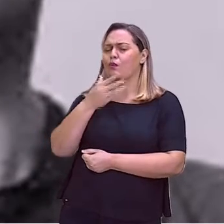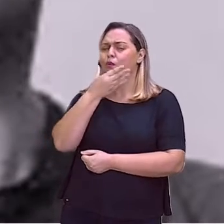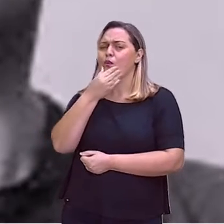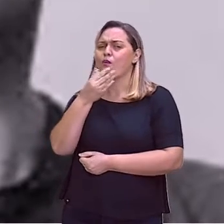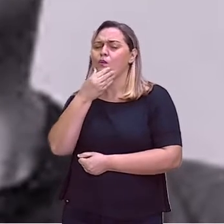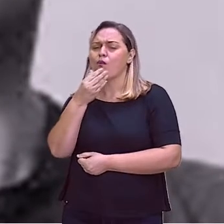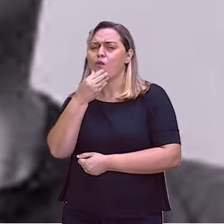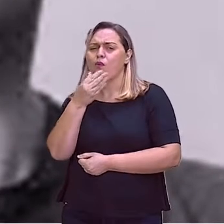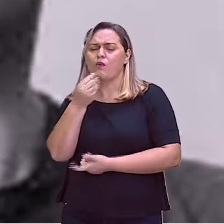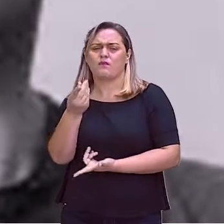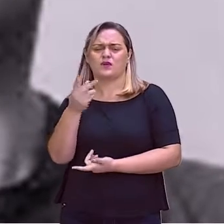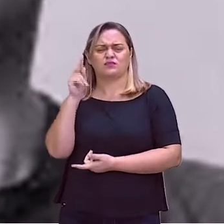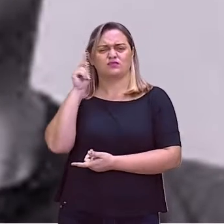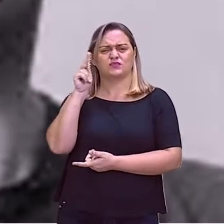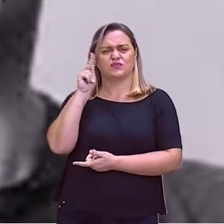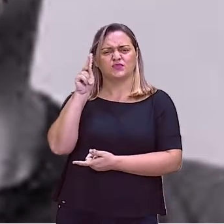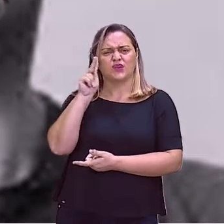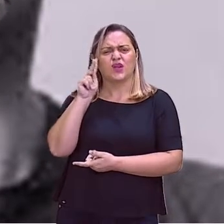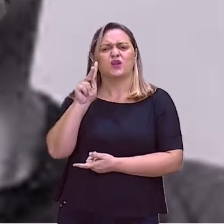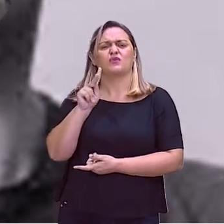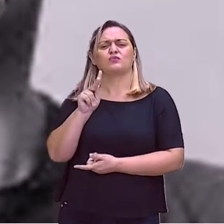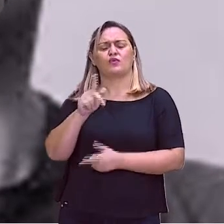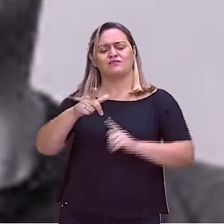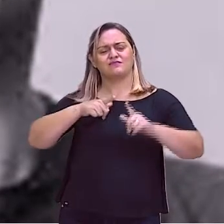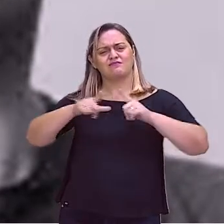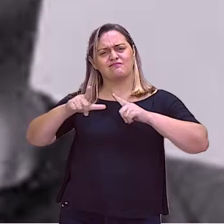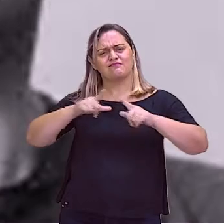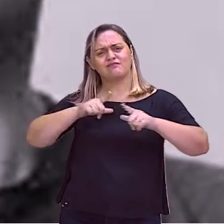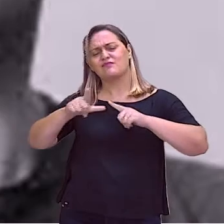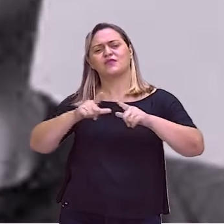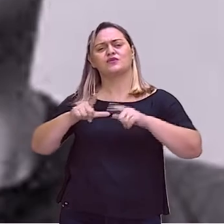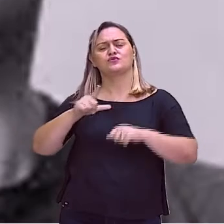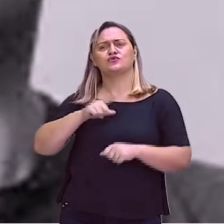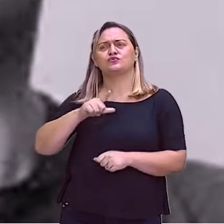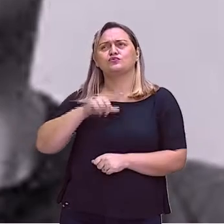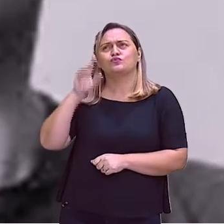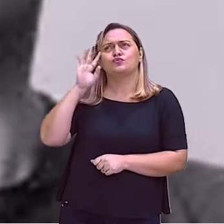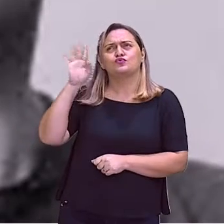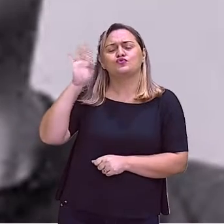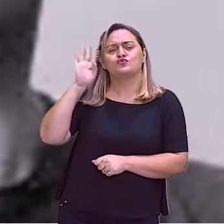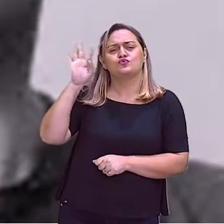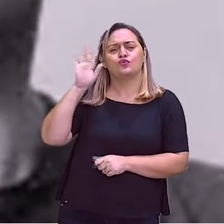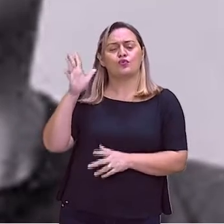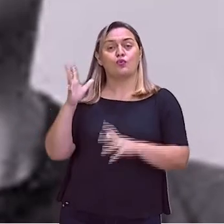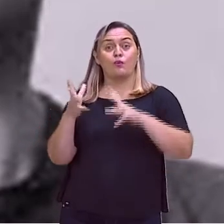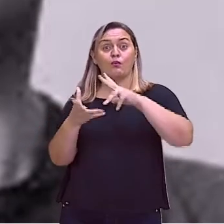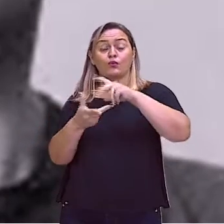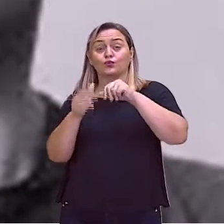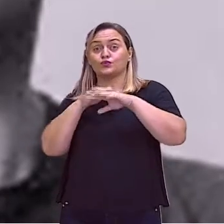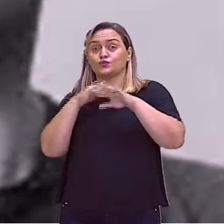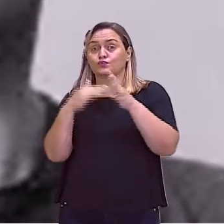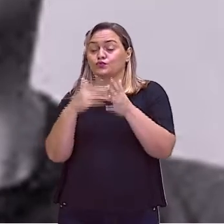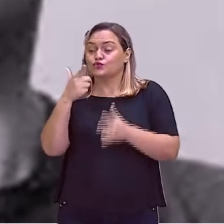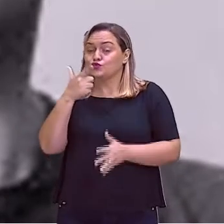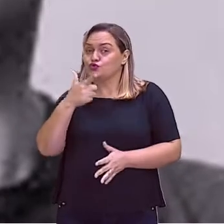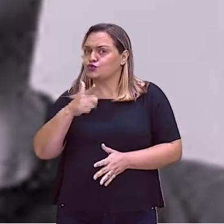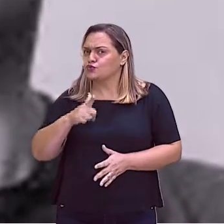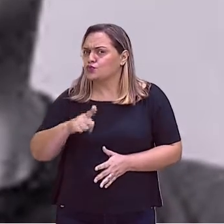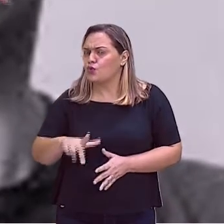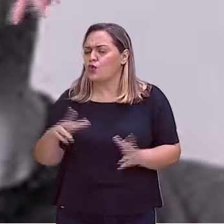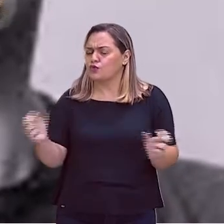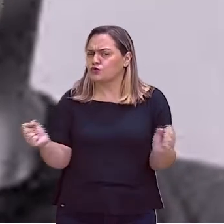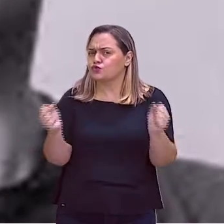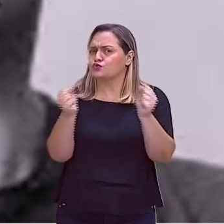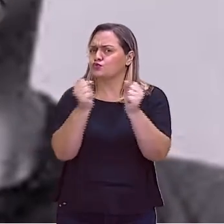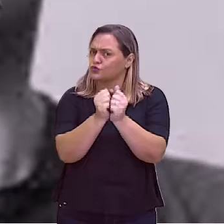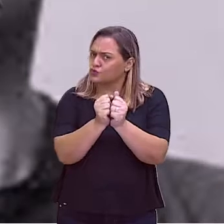a tarefa de levar adiante o sonho de que o mundo pudesse juntar-se de tempos em tempos em um